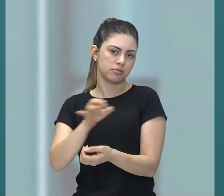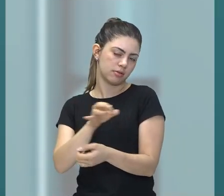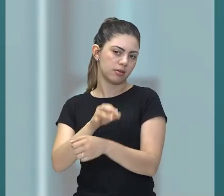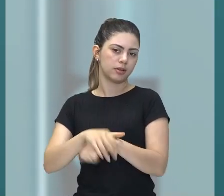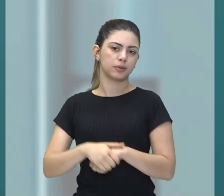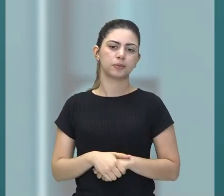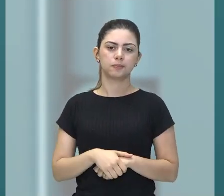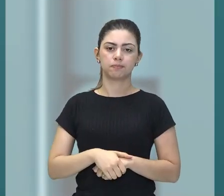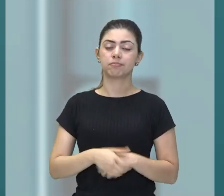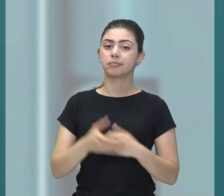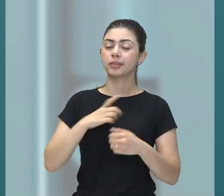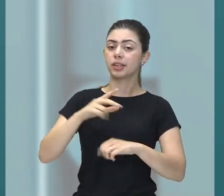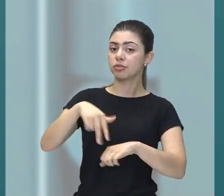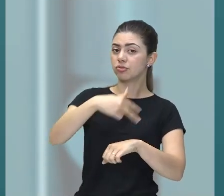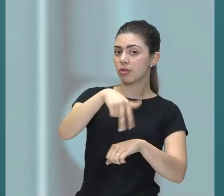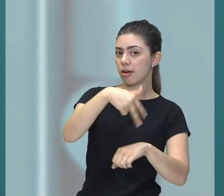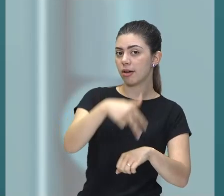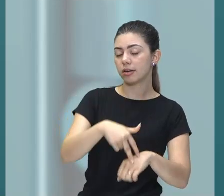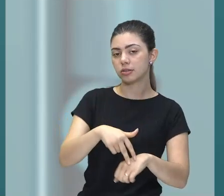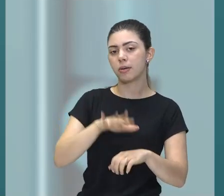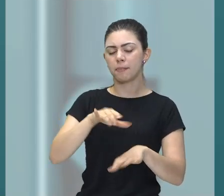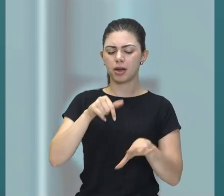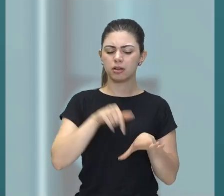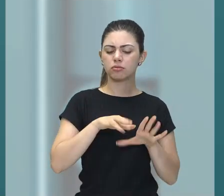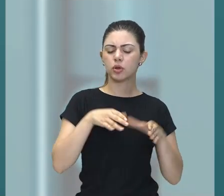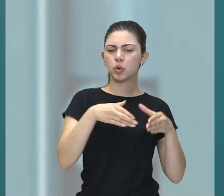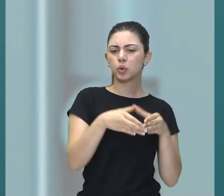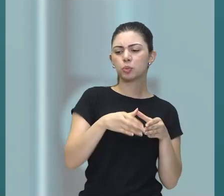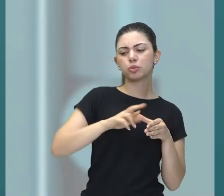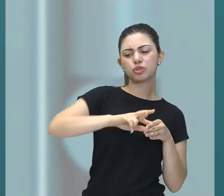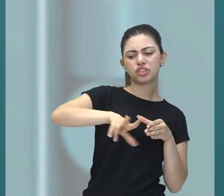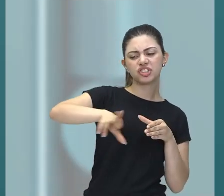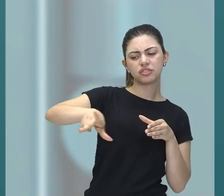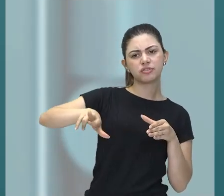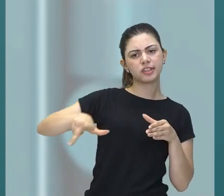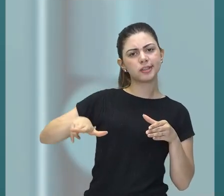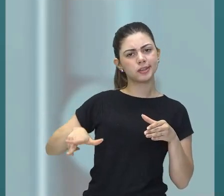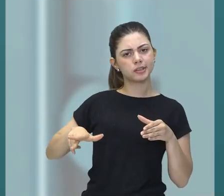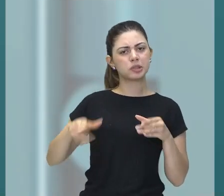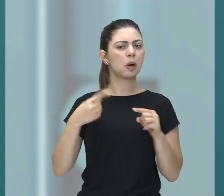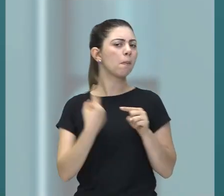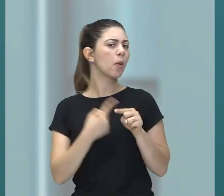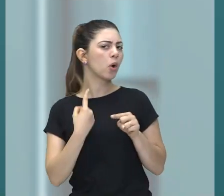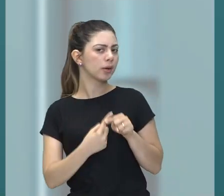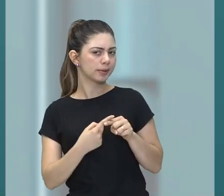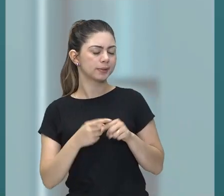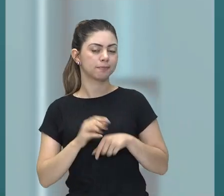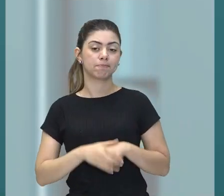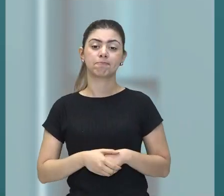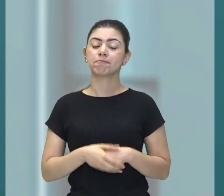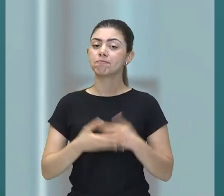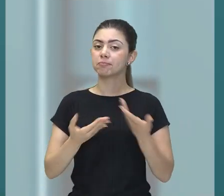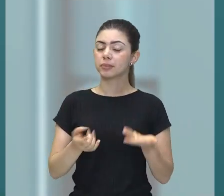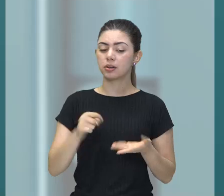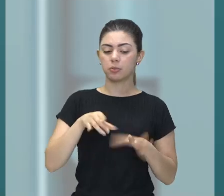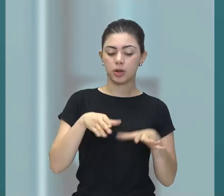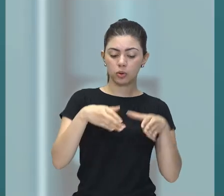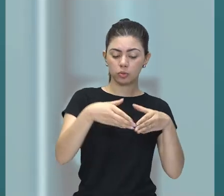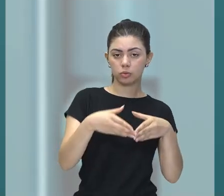as ginásticas. Ele se distingue de todos esses porque ele é um conjunto